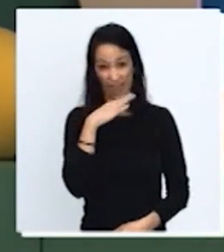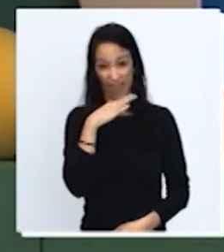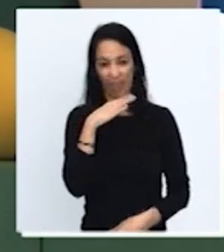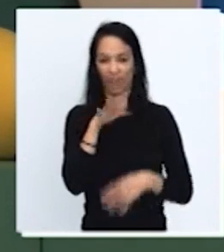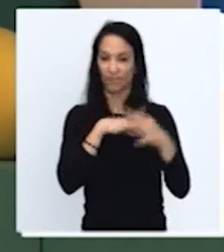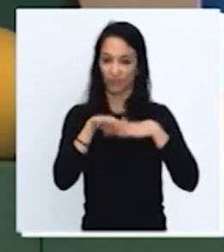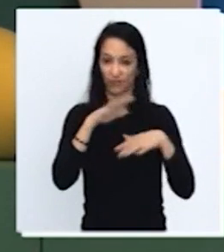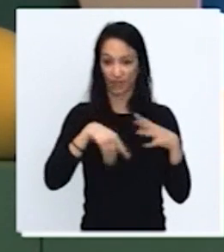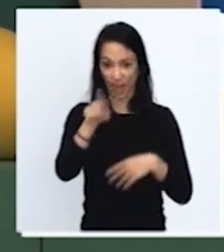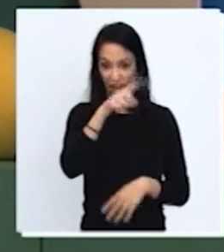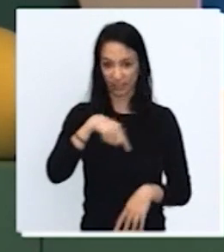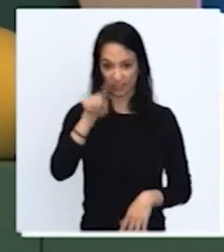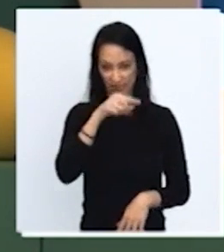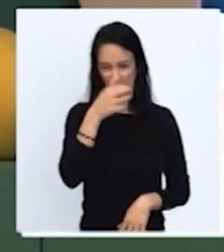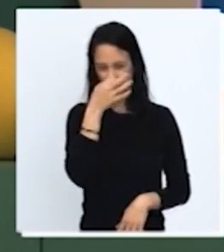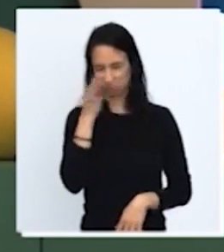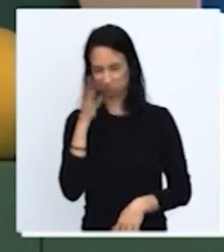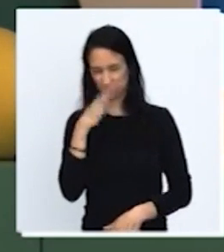som.